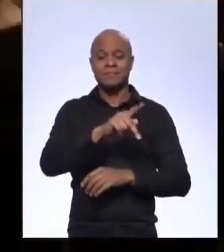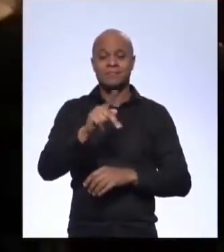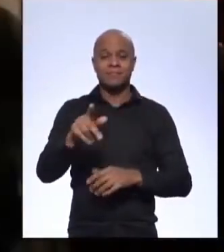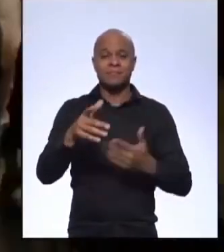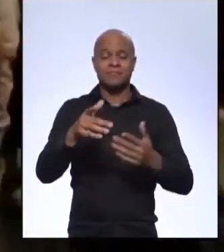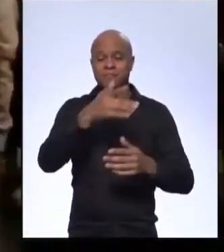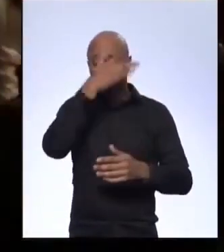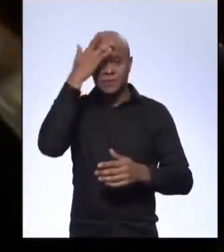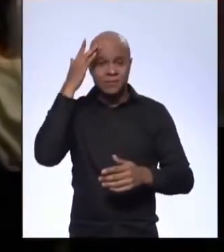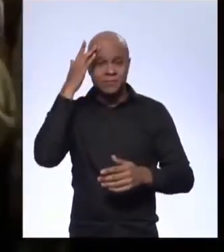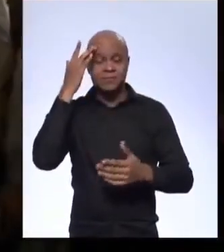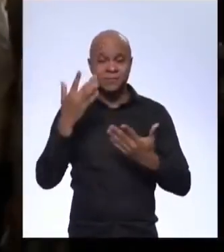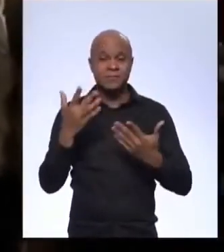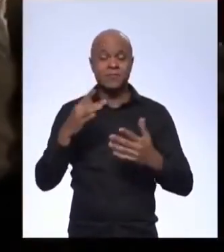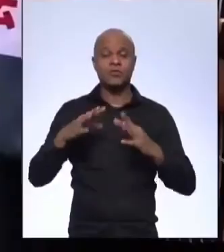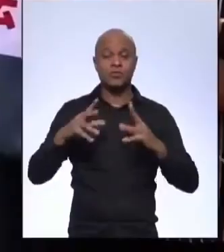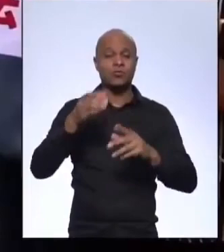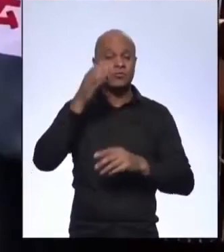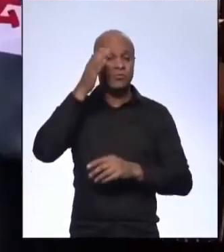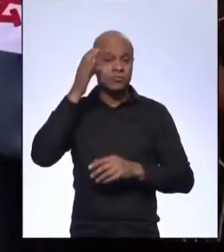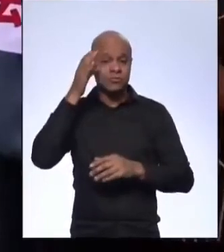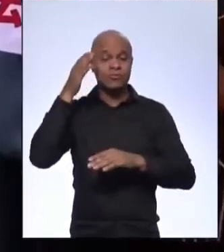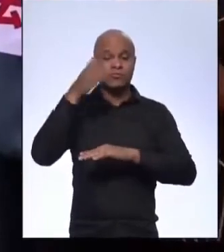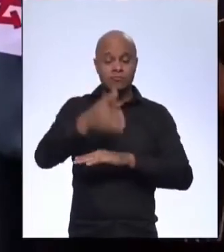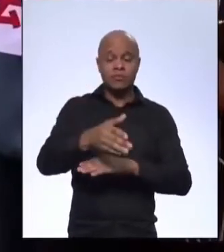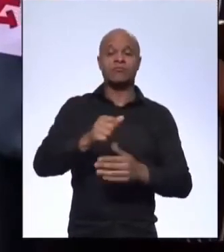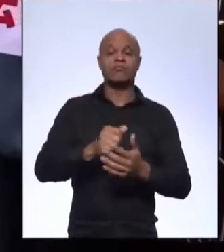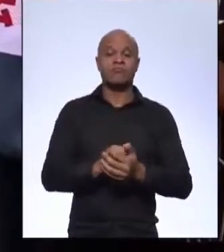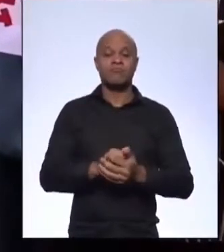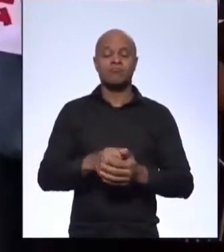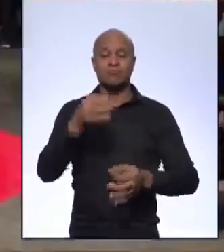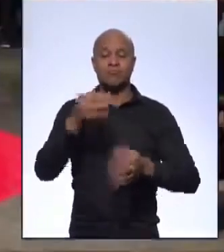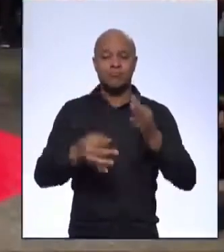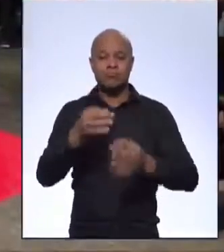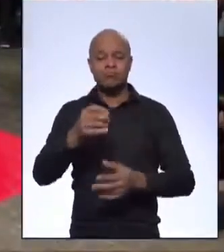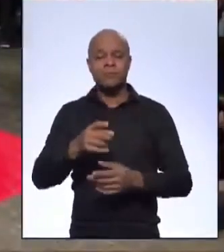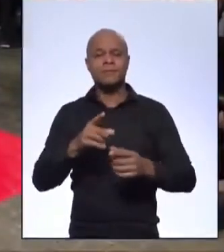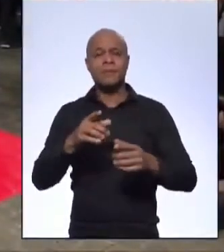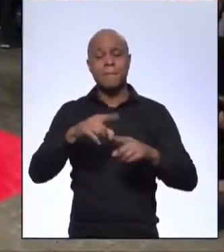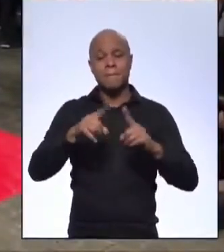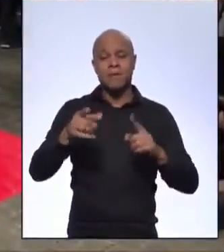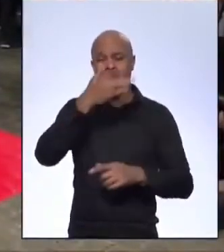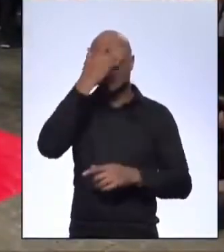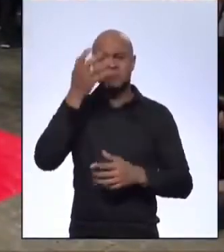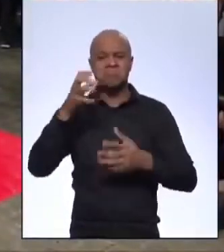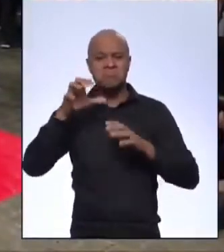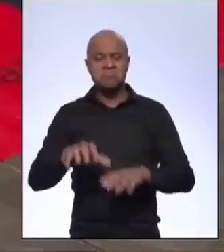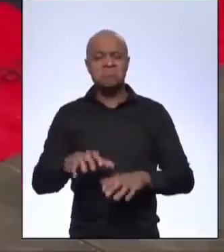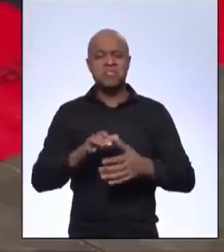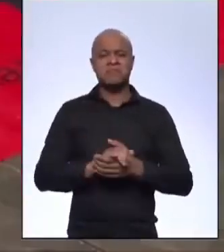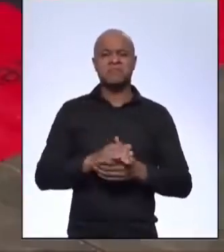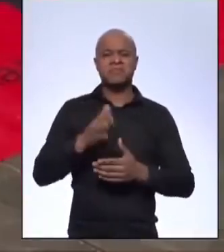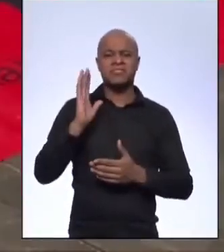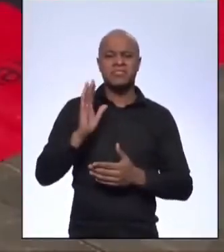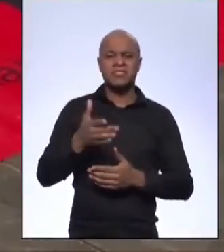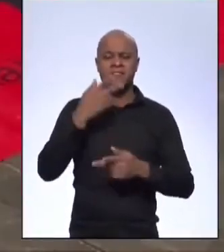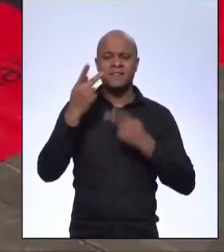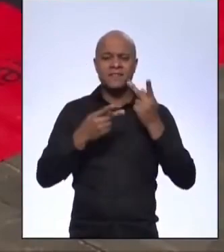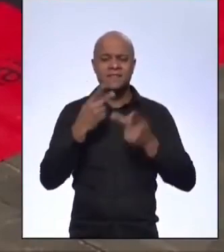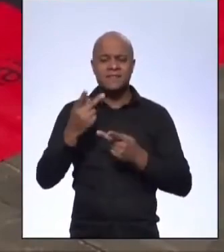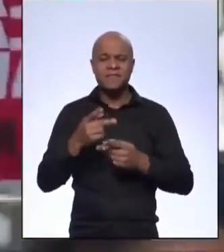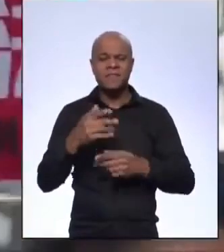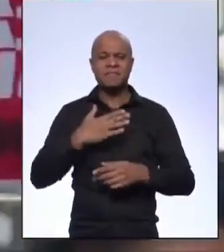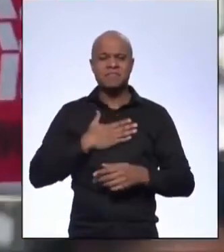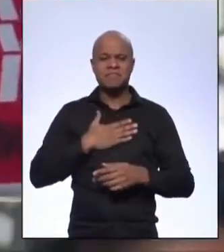para a China para enfrentar julgamentos. A preocupação de manifestantes e parte da comunidade internacional é que essa medida